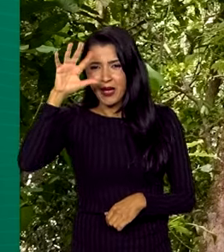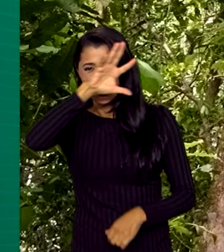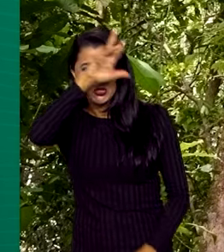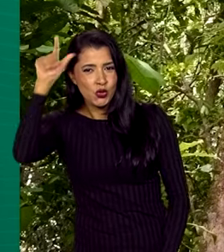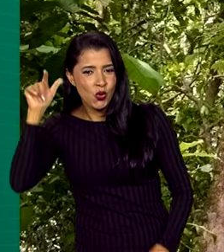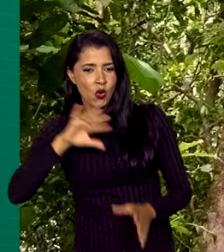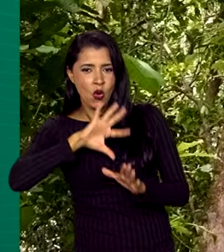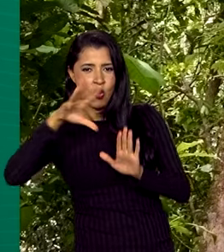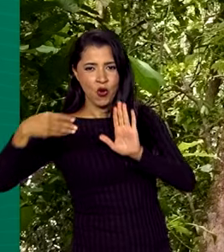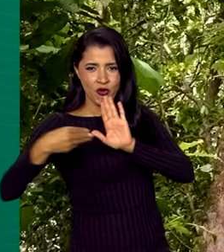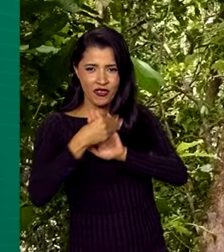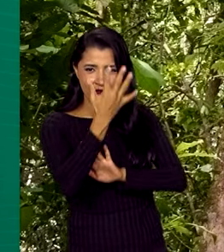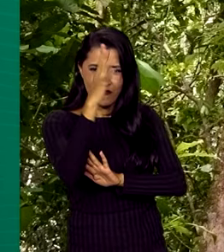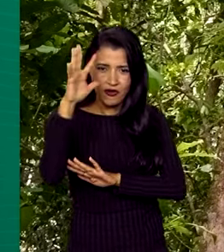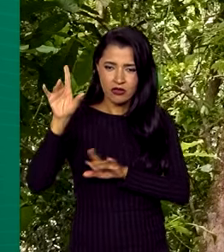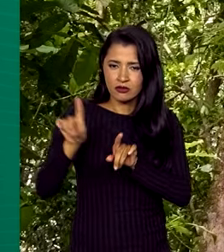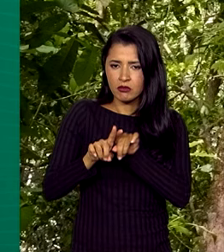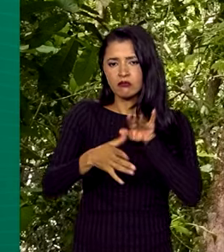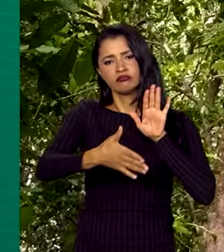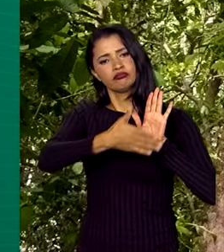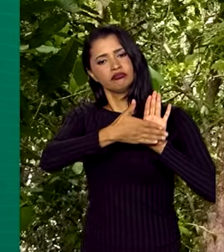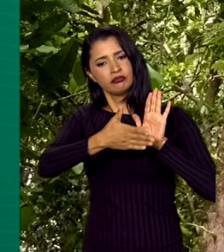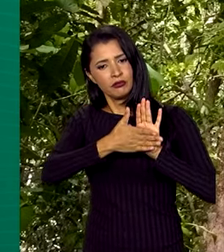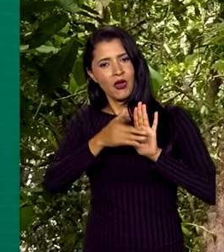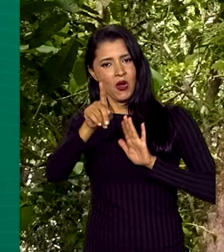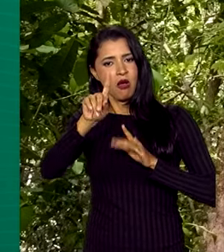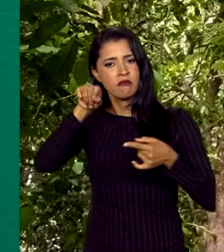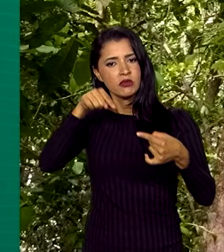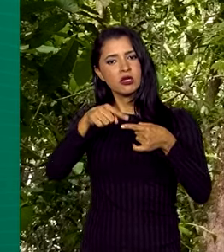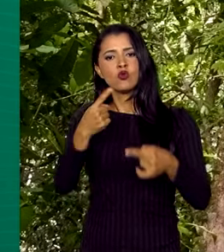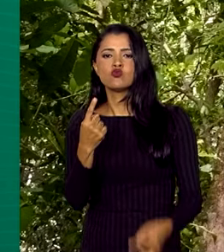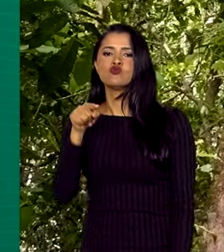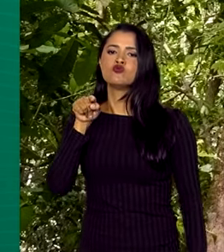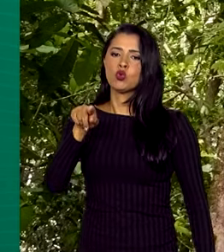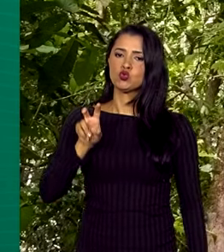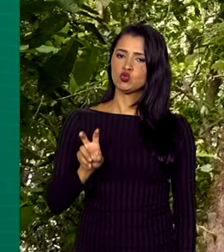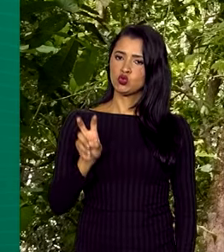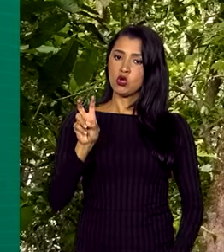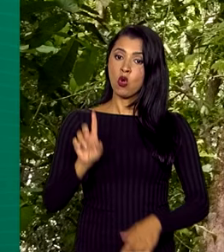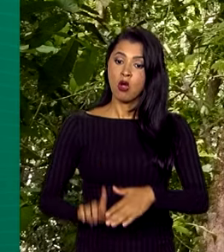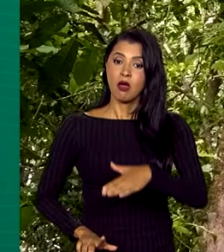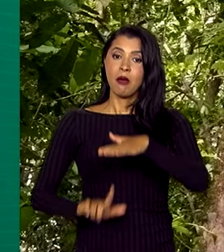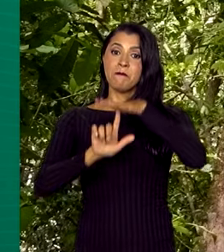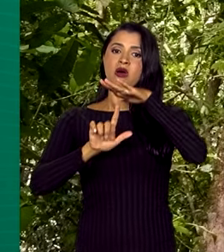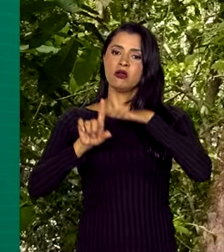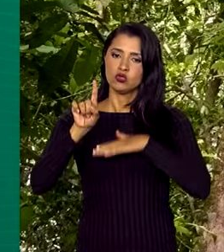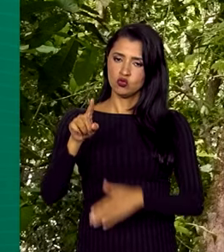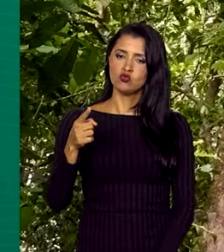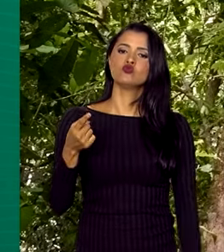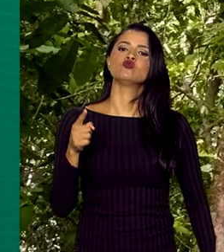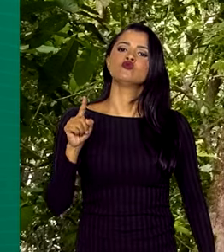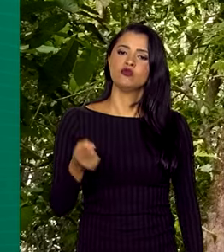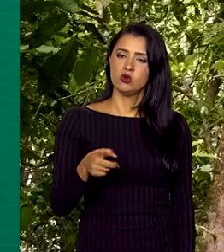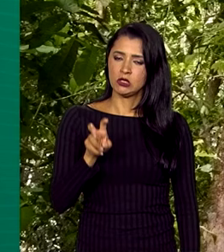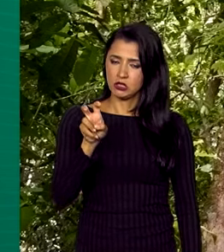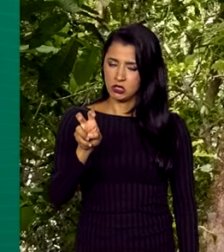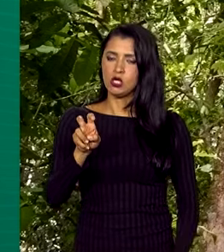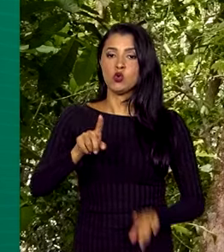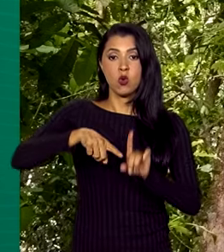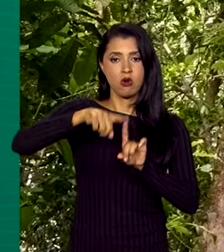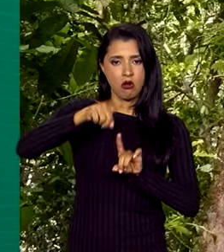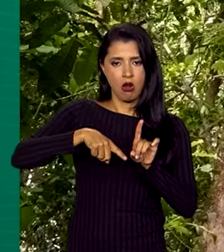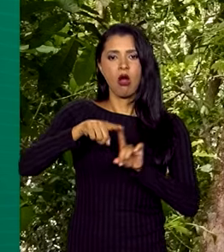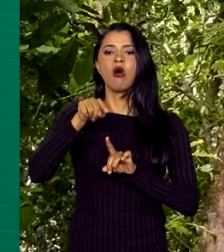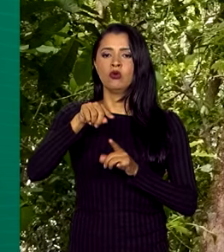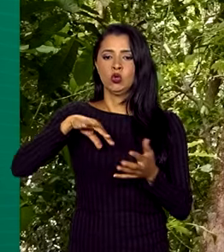tropicais, além de propor a missão 1.5, que define um limite máximo de 1,5 graus Celsius de